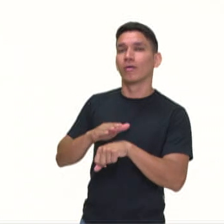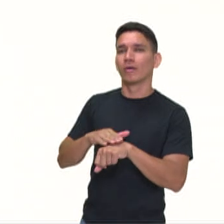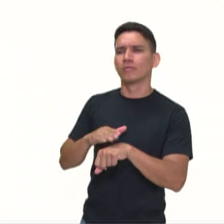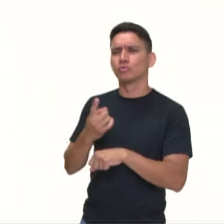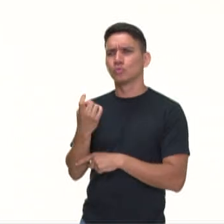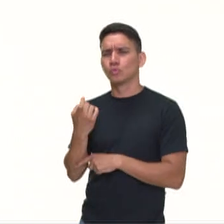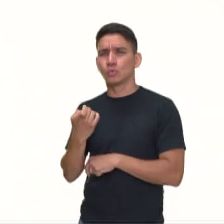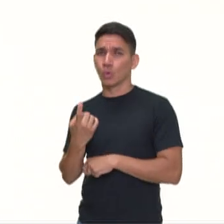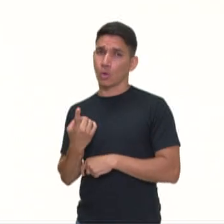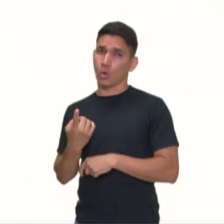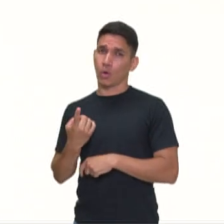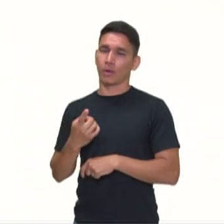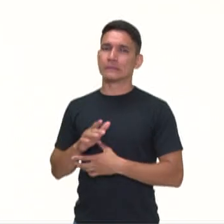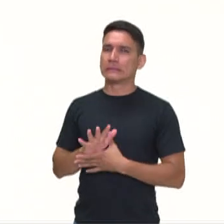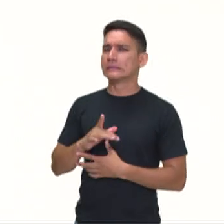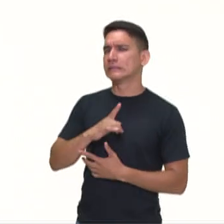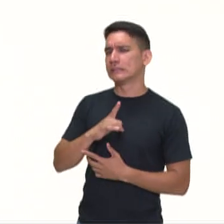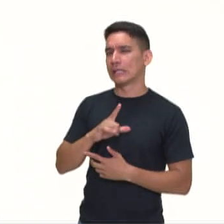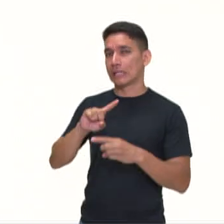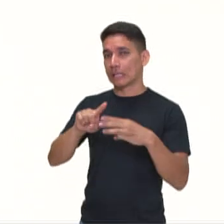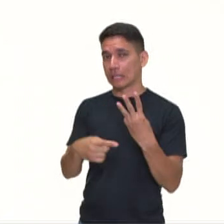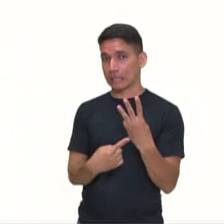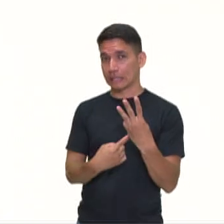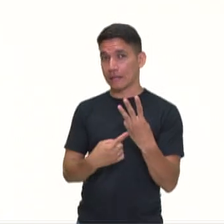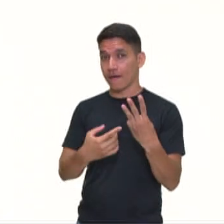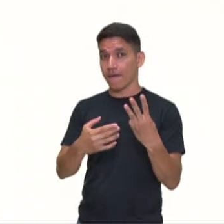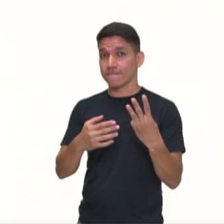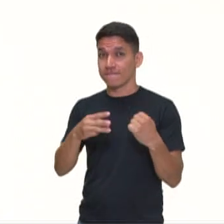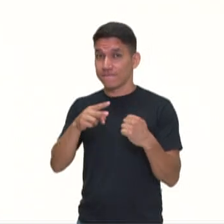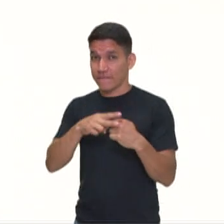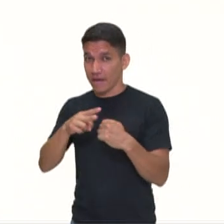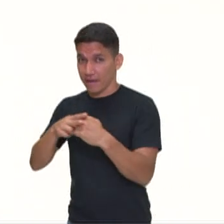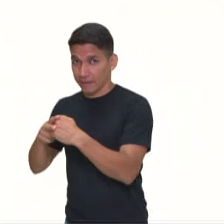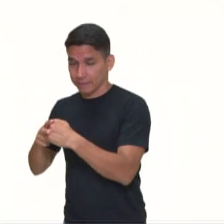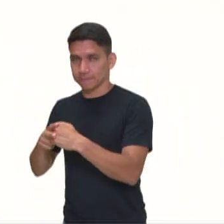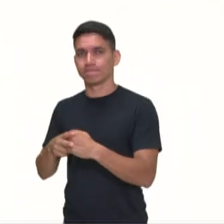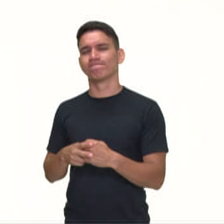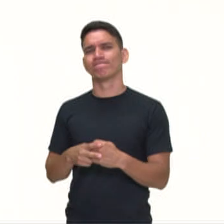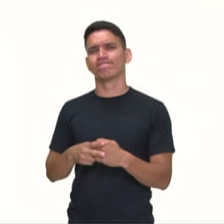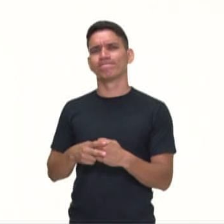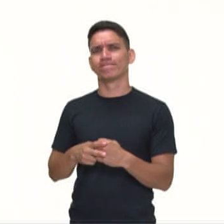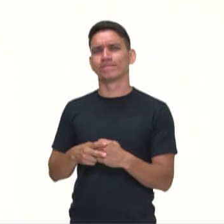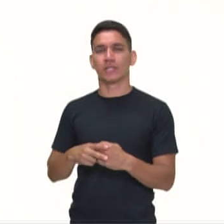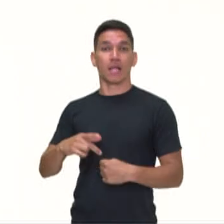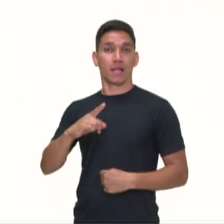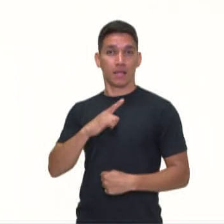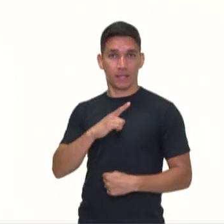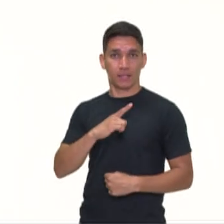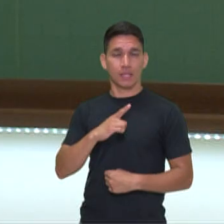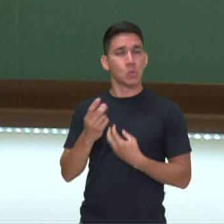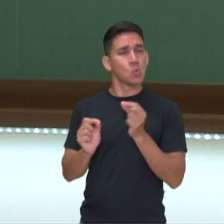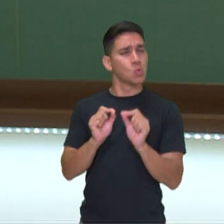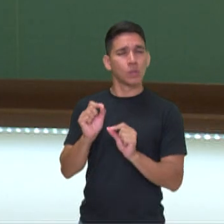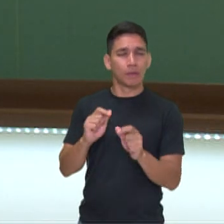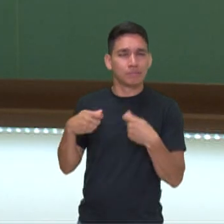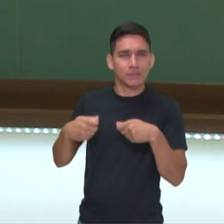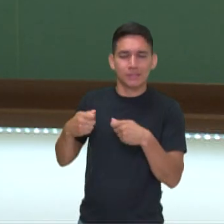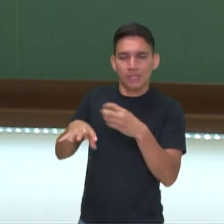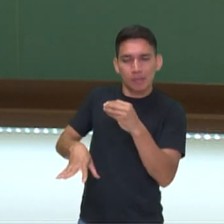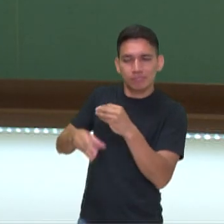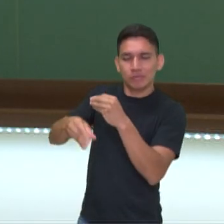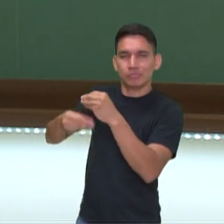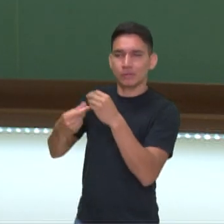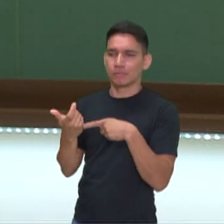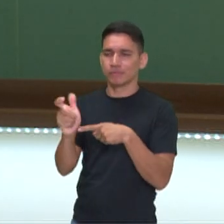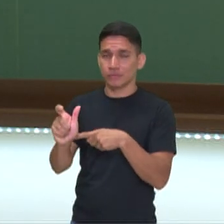day. Temos os três verbos, have, read e work. Para preenchermos corretamente a nossa frase, nós teríamos